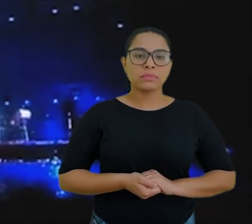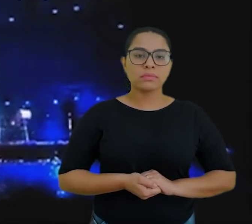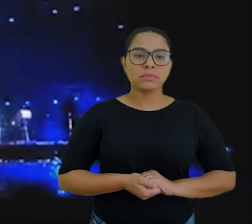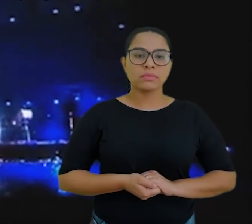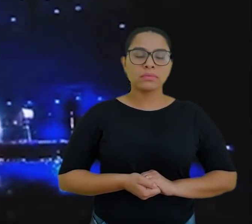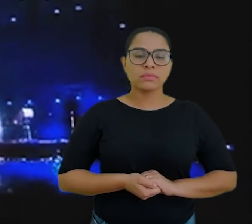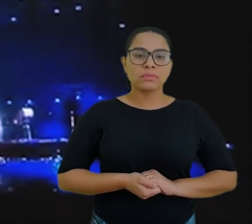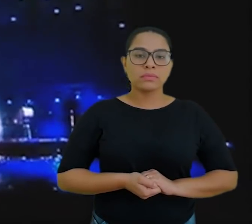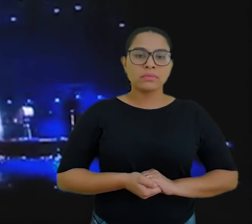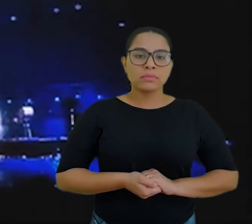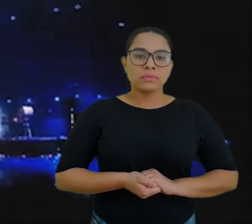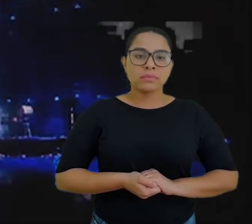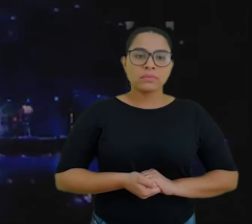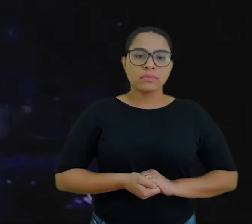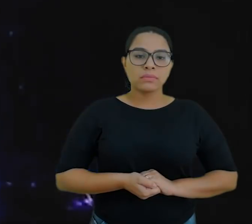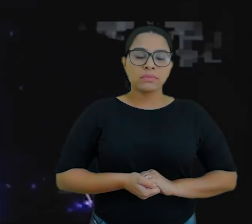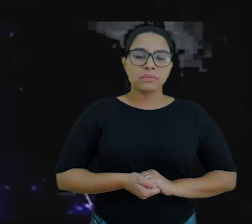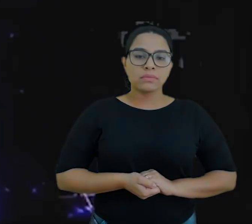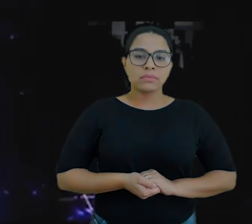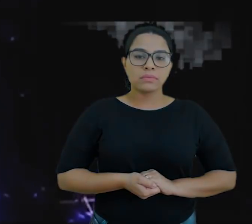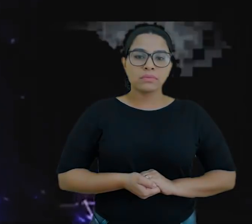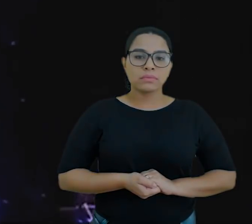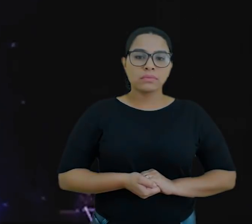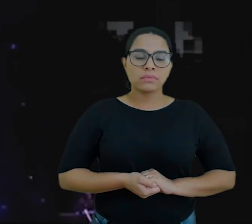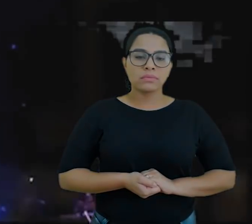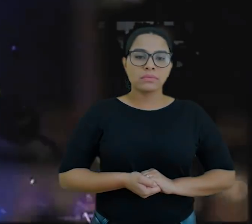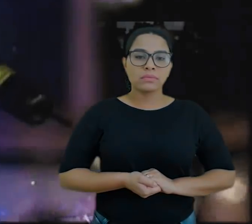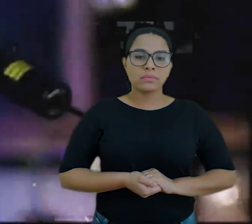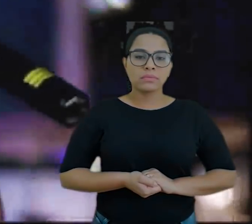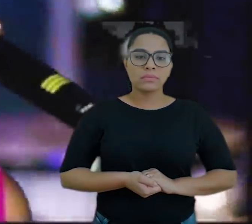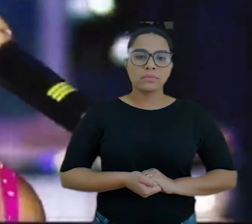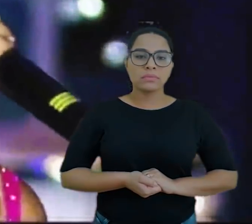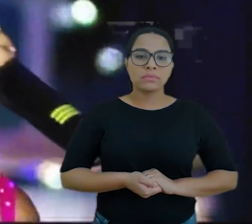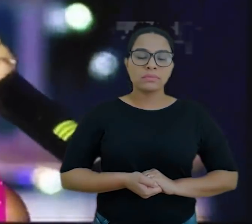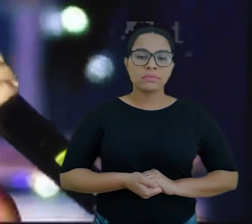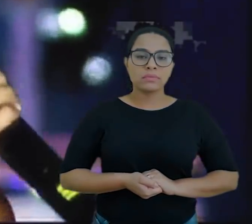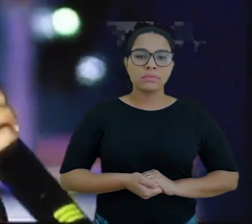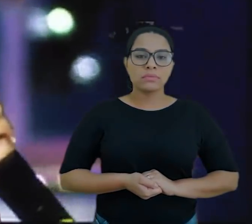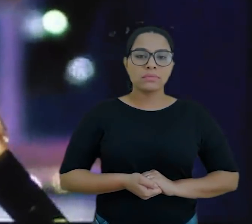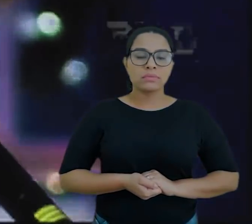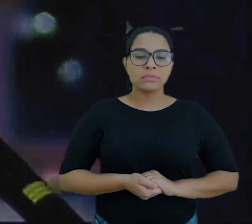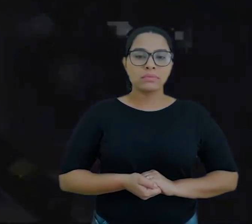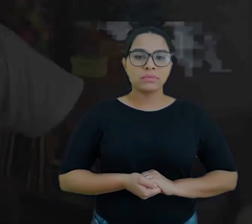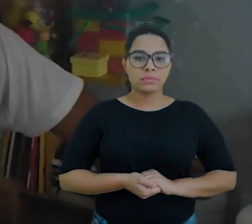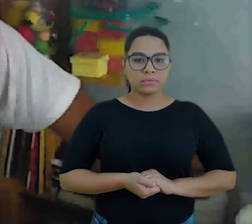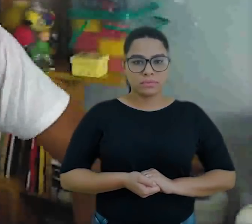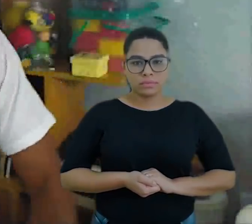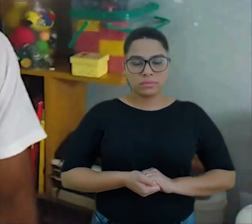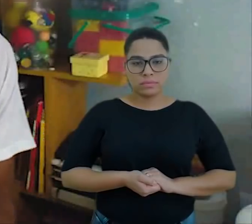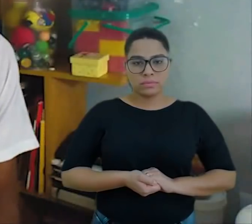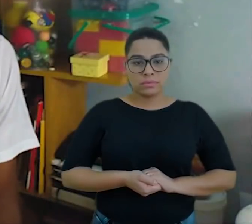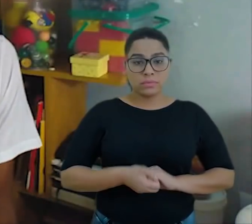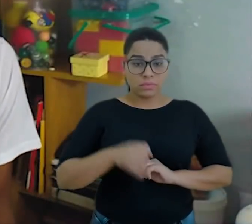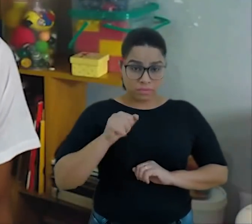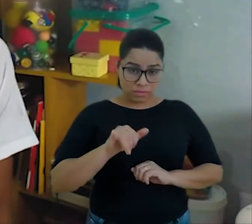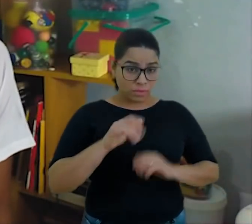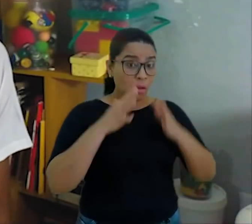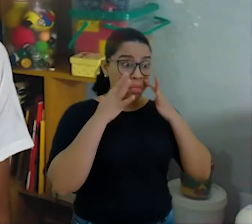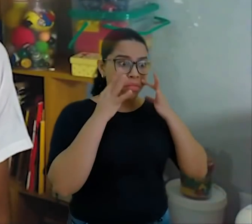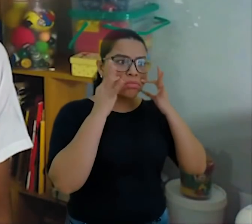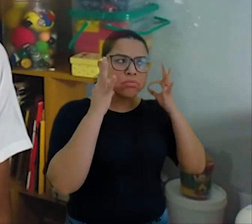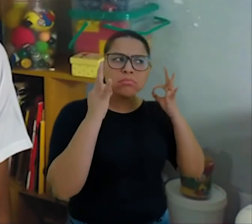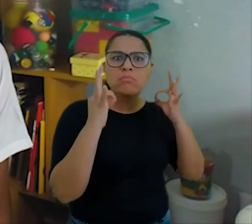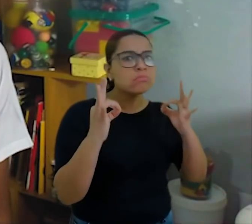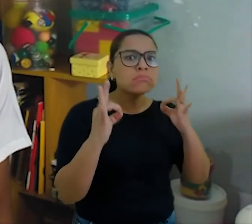Posso te falar do medo, do meu desejo, do meu amor. Se você prestar